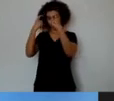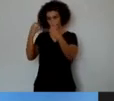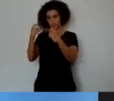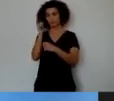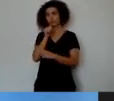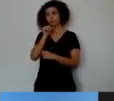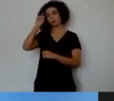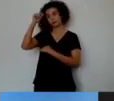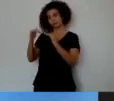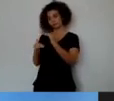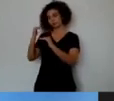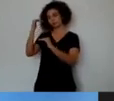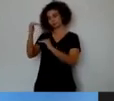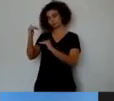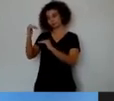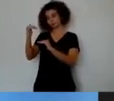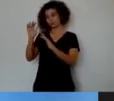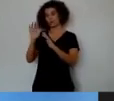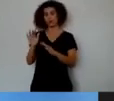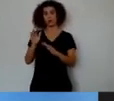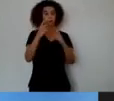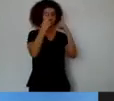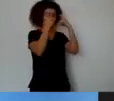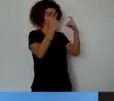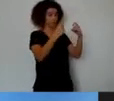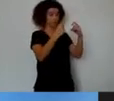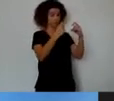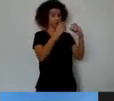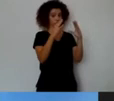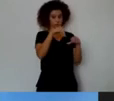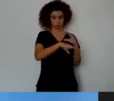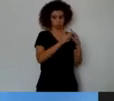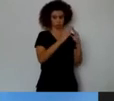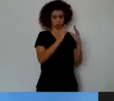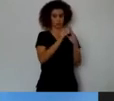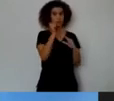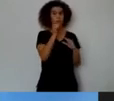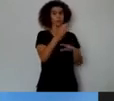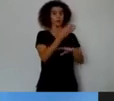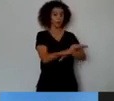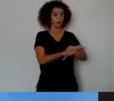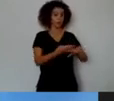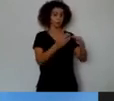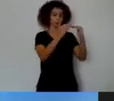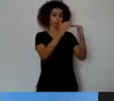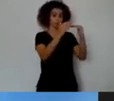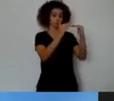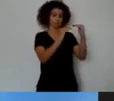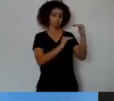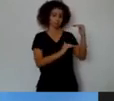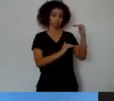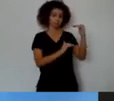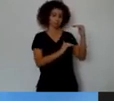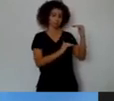56%, a violência doméstica contra mulheres brancas ela diminuiu. Ou seja, esse ponto aí